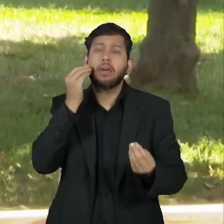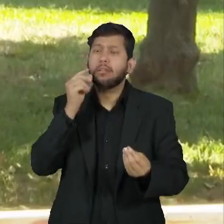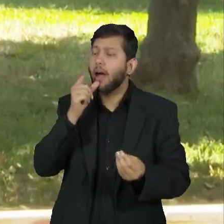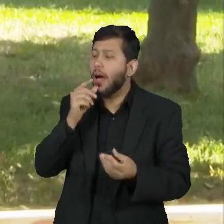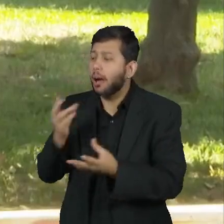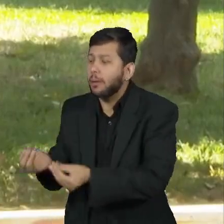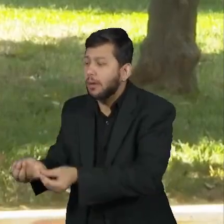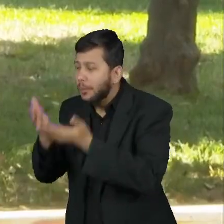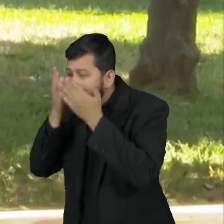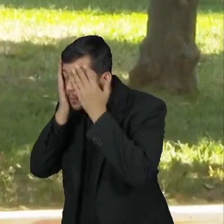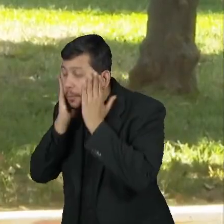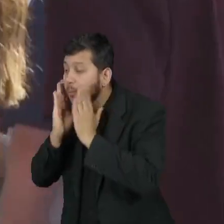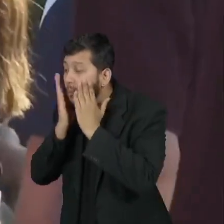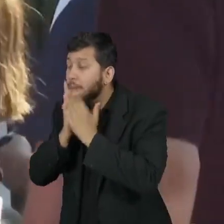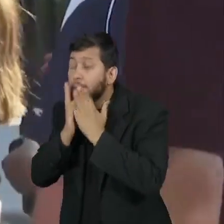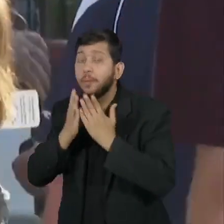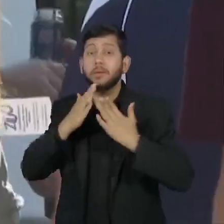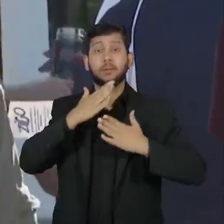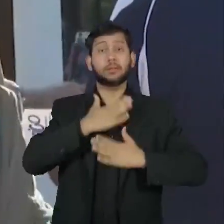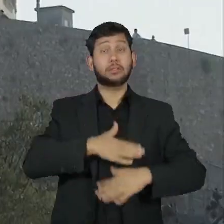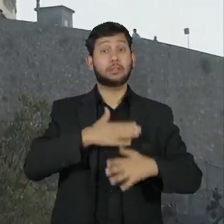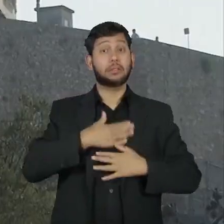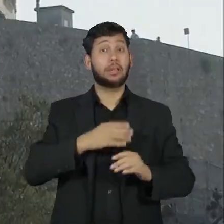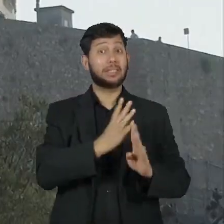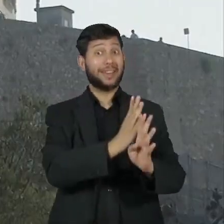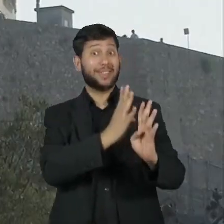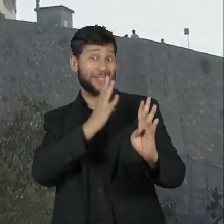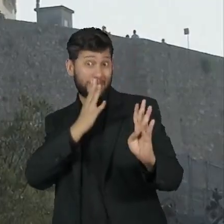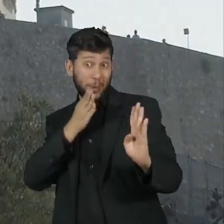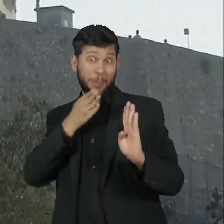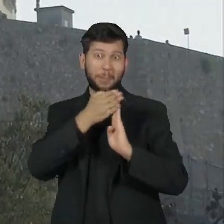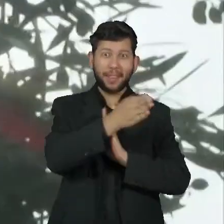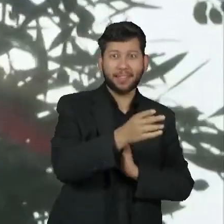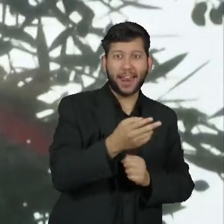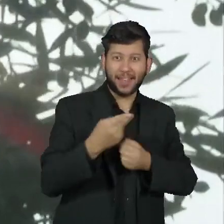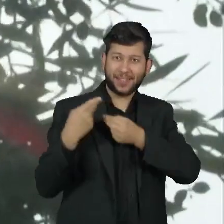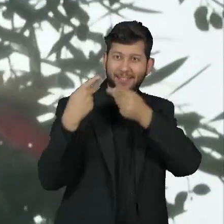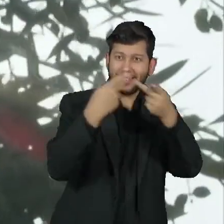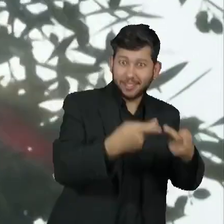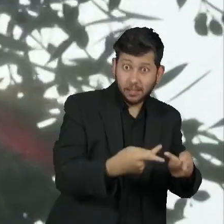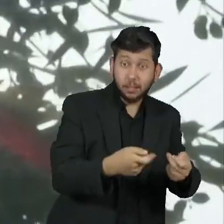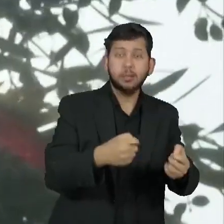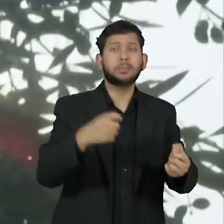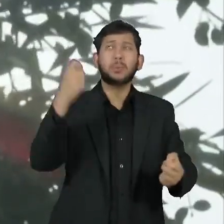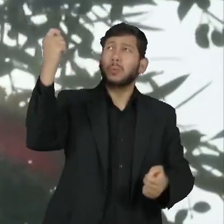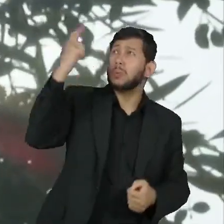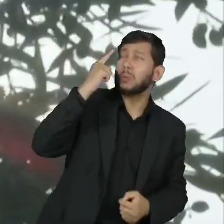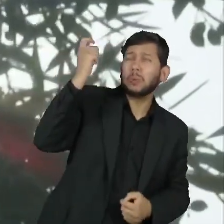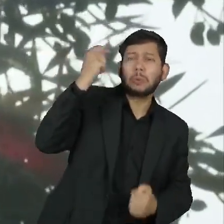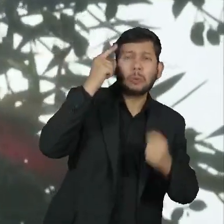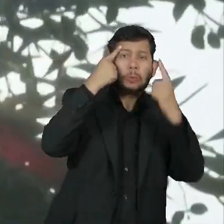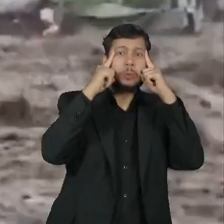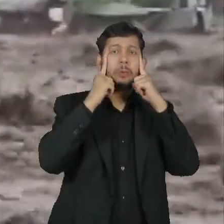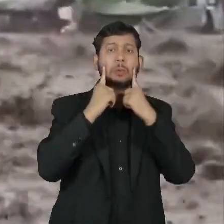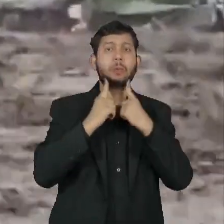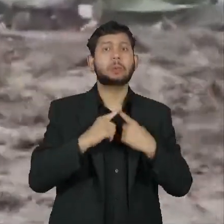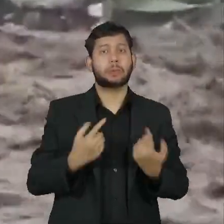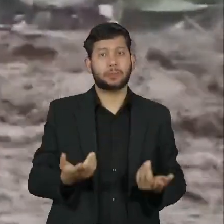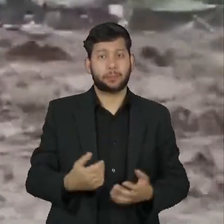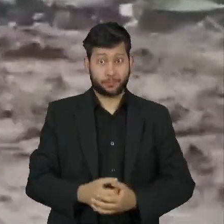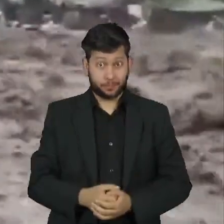um descanso e enfrentar as longas filas para os monumentos históricos debaixo do sol escaldante